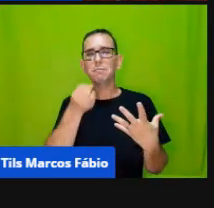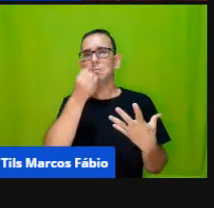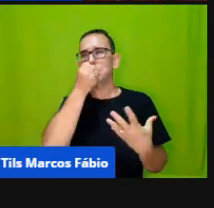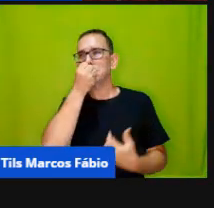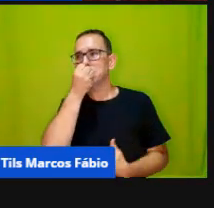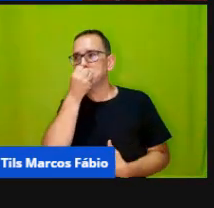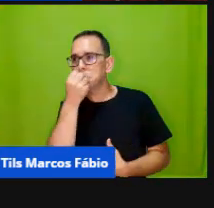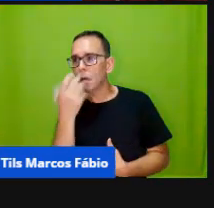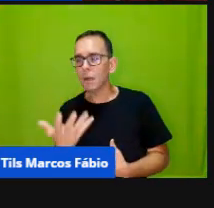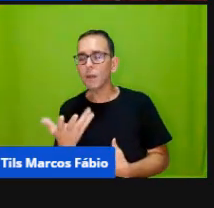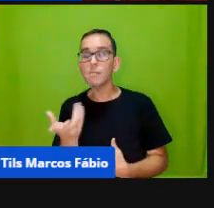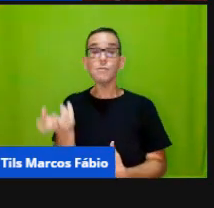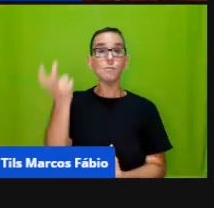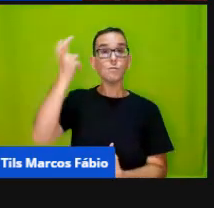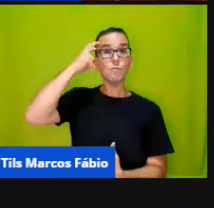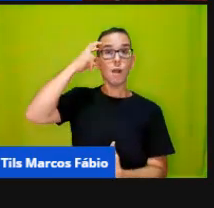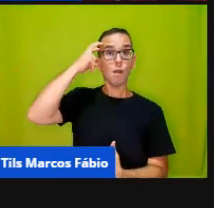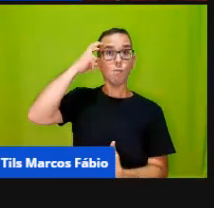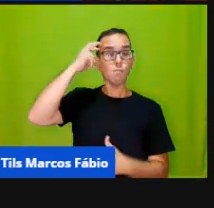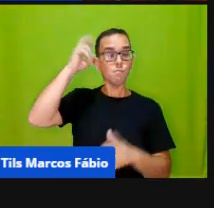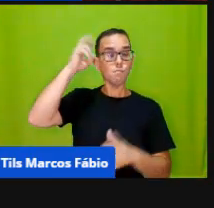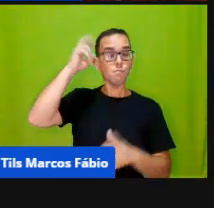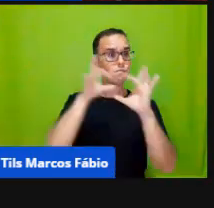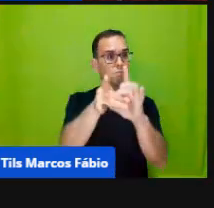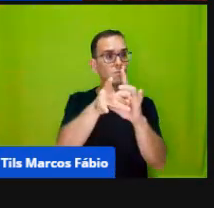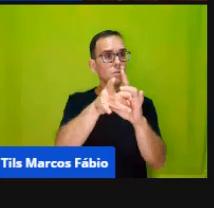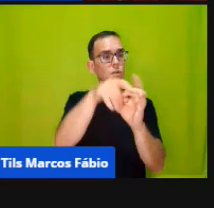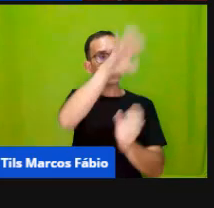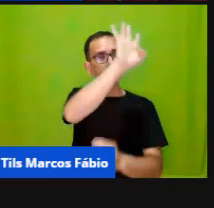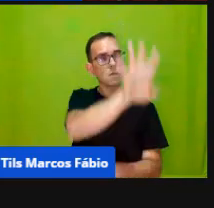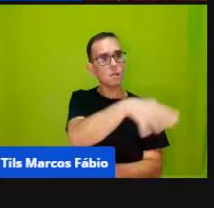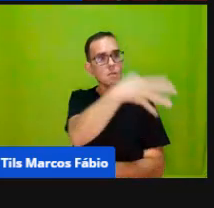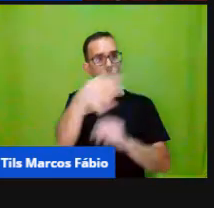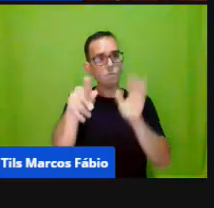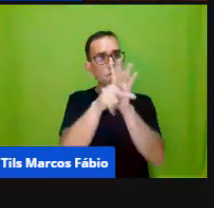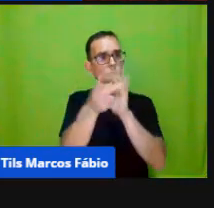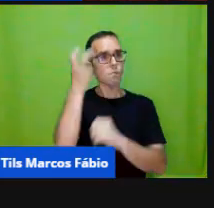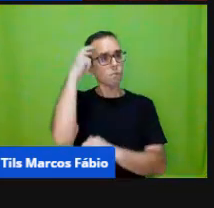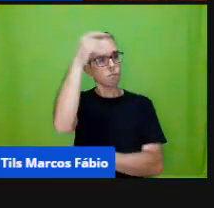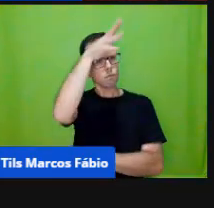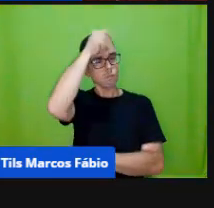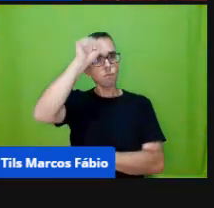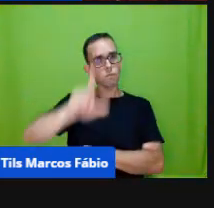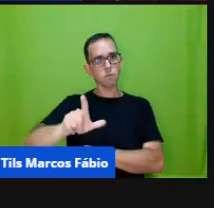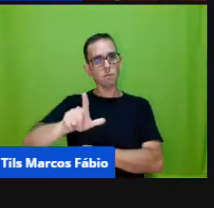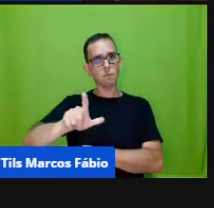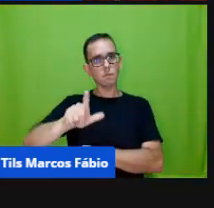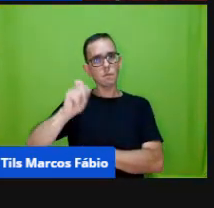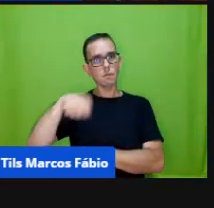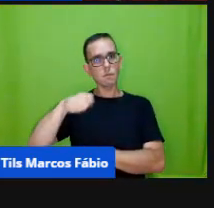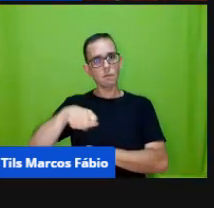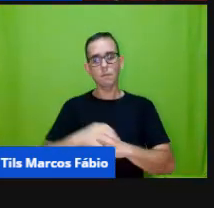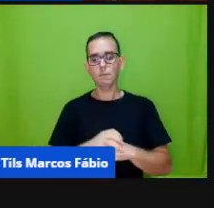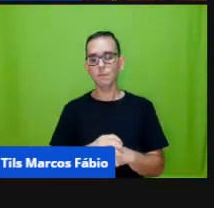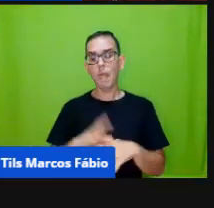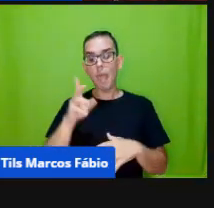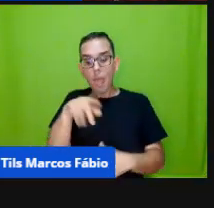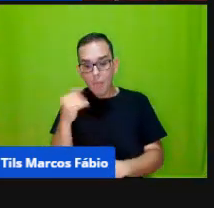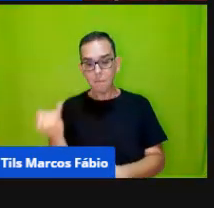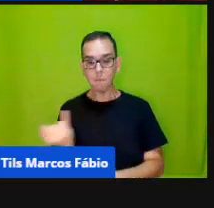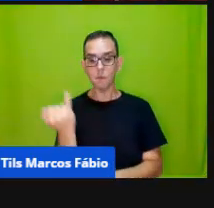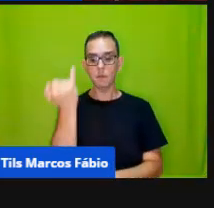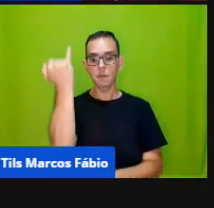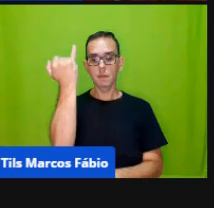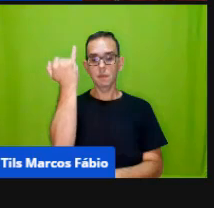uma atividade cultural que fazia parte de vários calendários da cultura do Mato Grosso do Sul. Então, essa é a importância